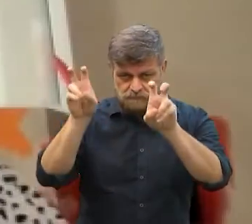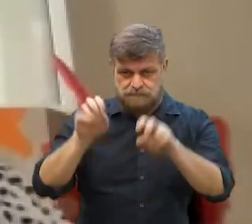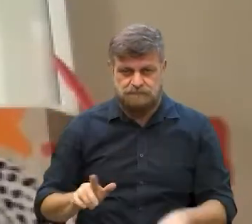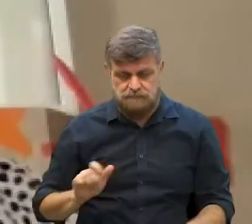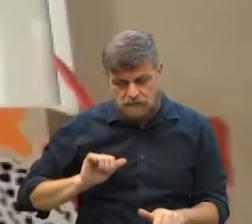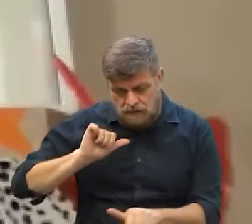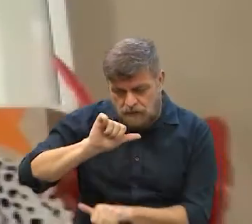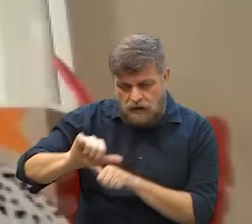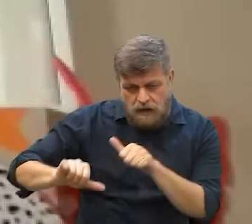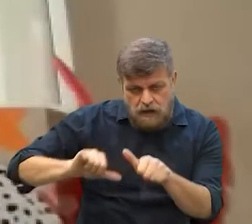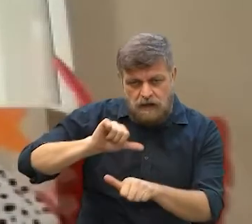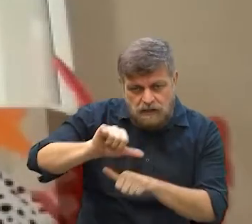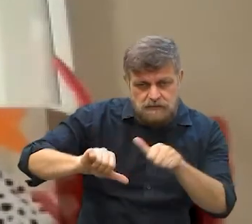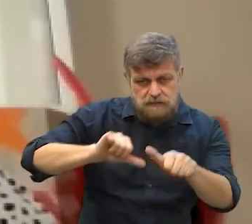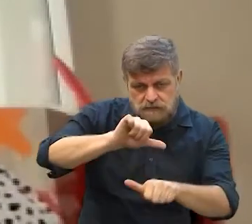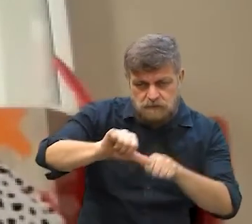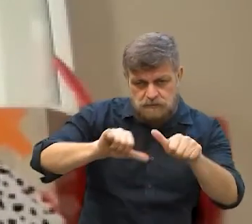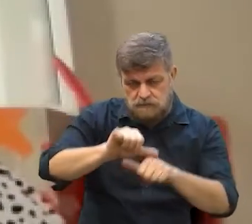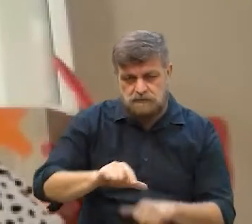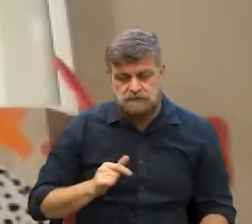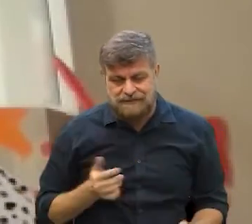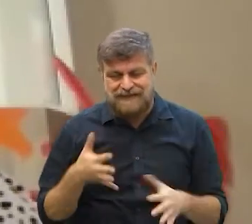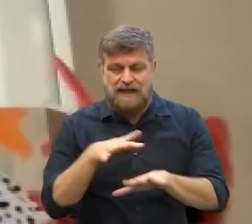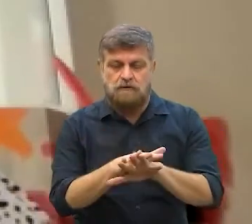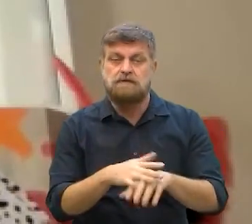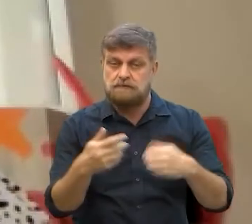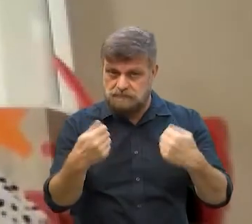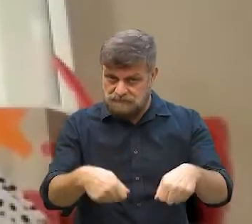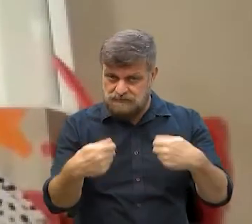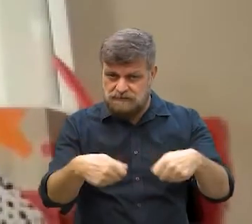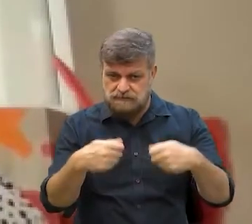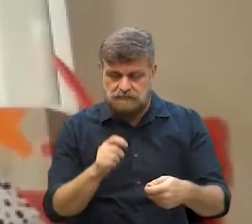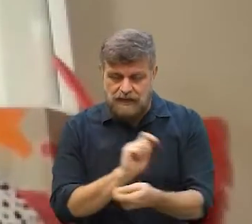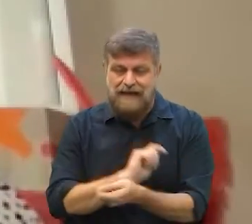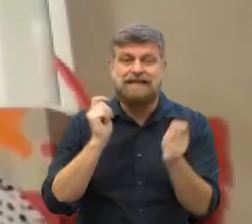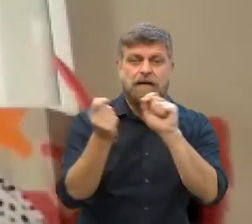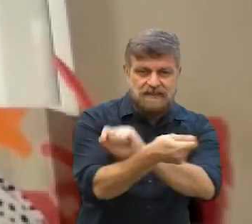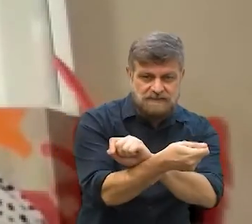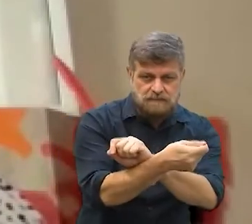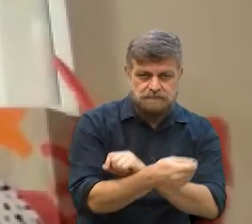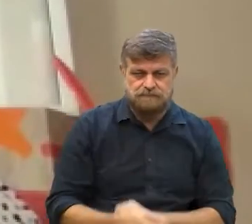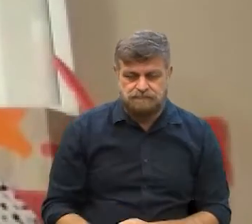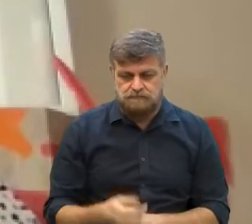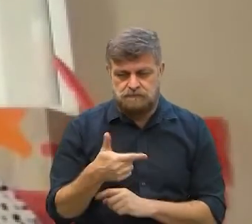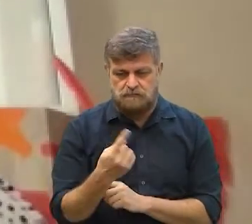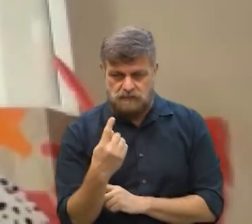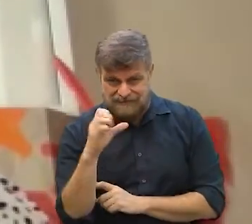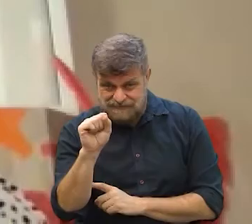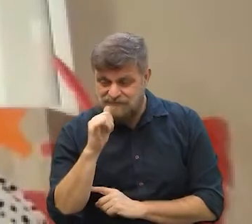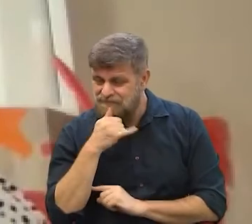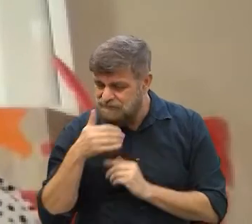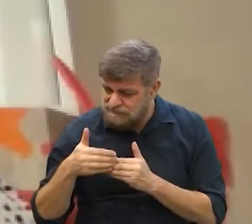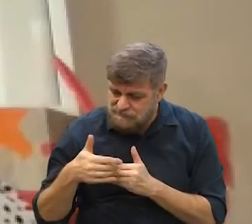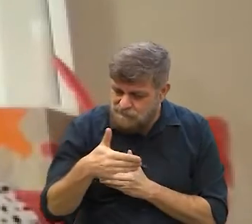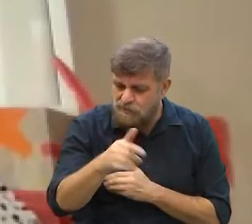às transformações que a inclusão exige das escolas. A partir de 2018,